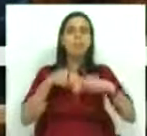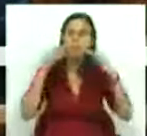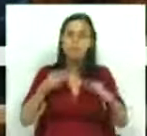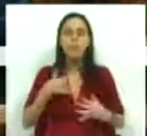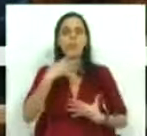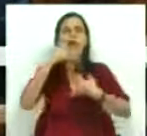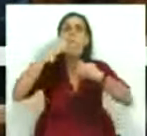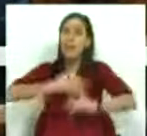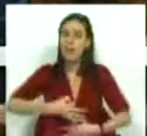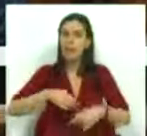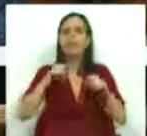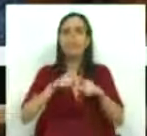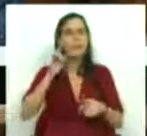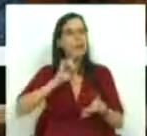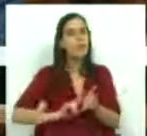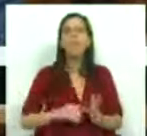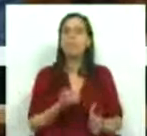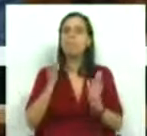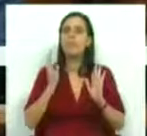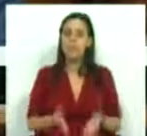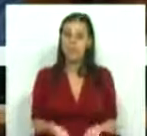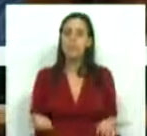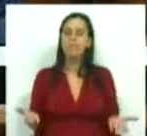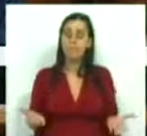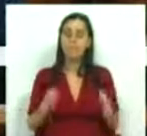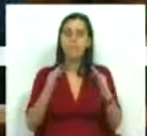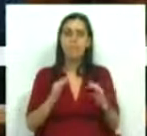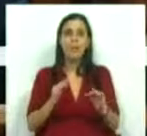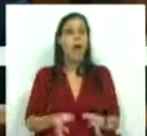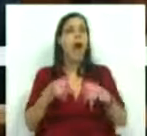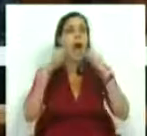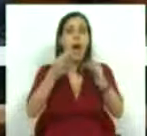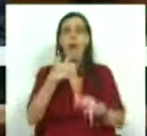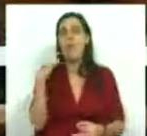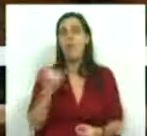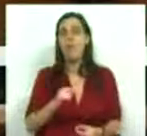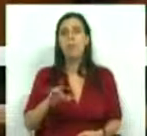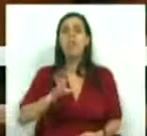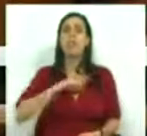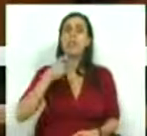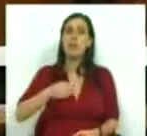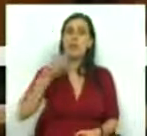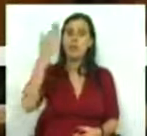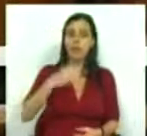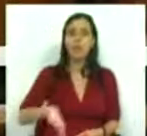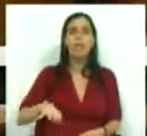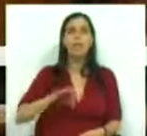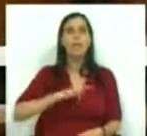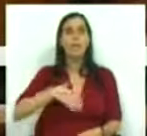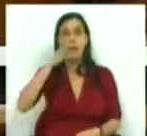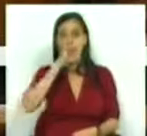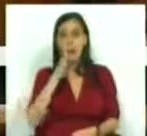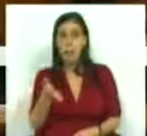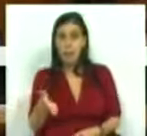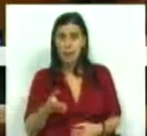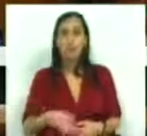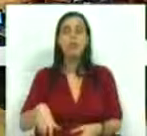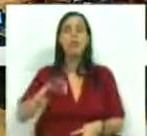mesmo convencidos que elas são imprescindíveis e que elas são inadiáveis. Senhor Presidente, Senhor